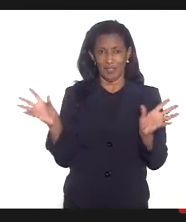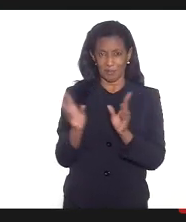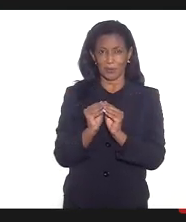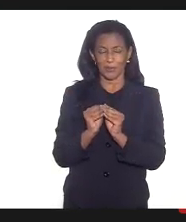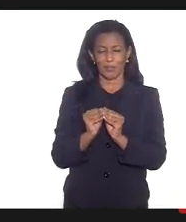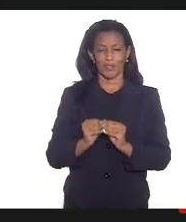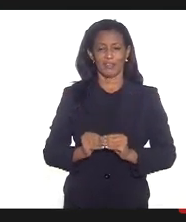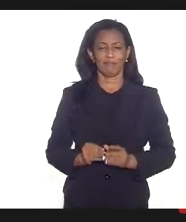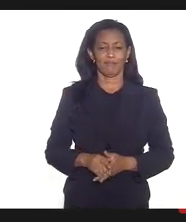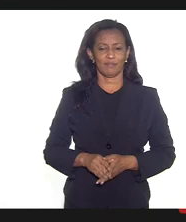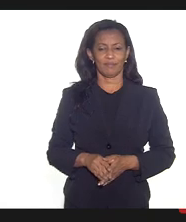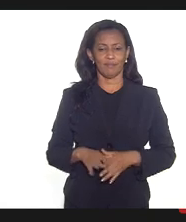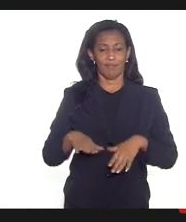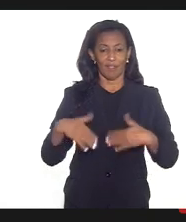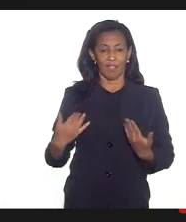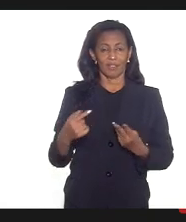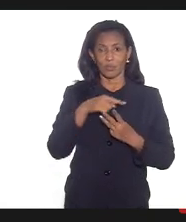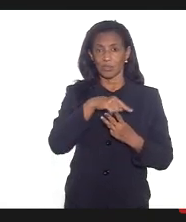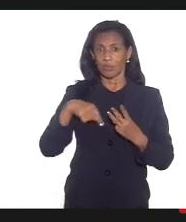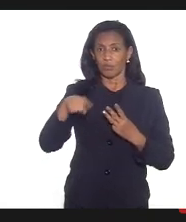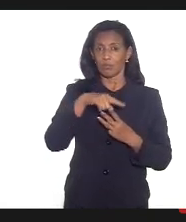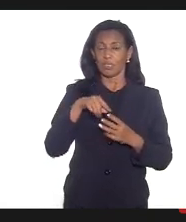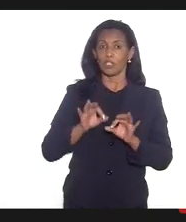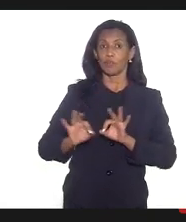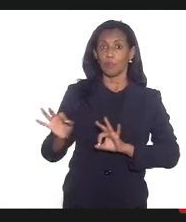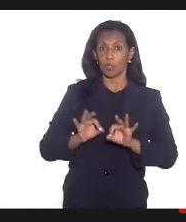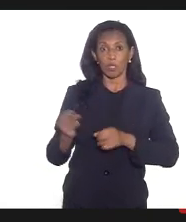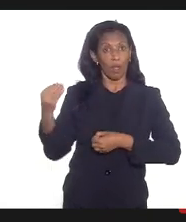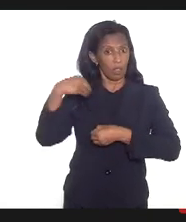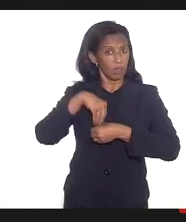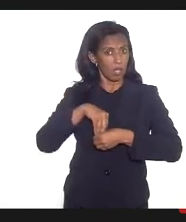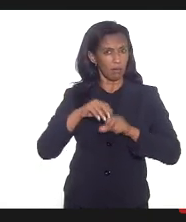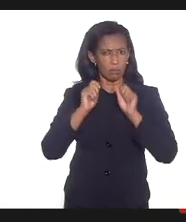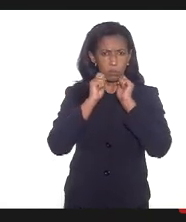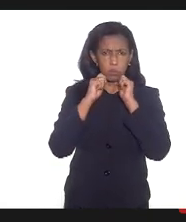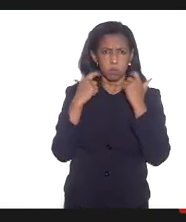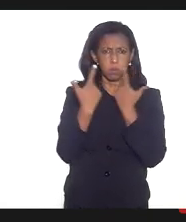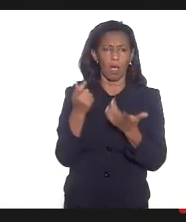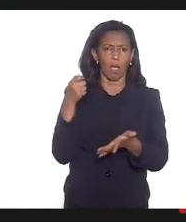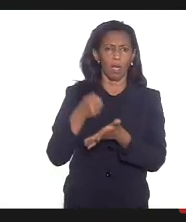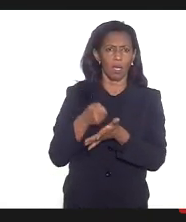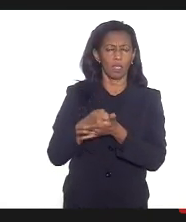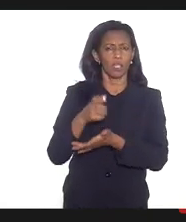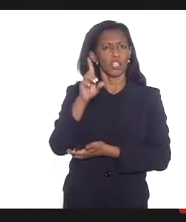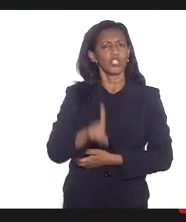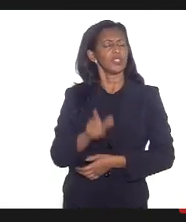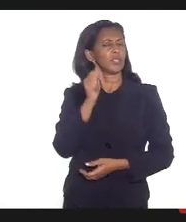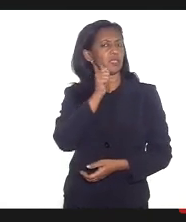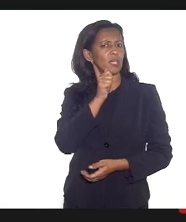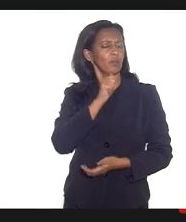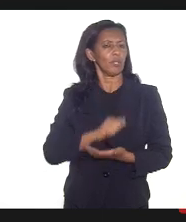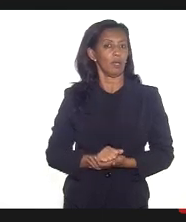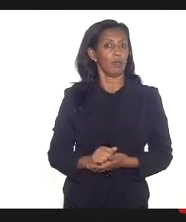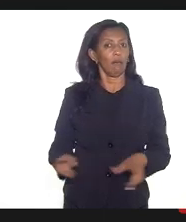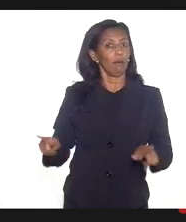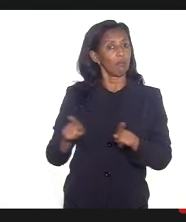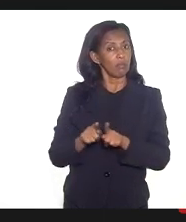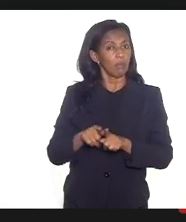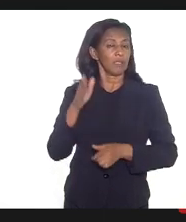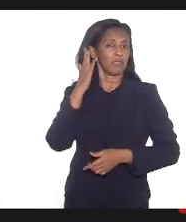cortar tão três projetos de lei tramitam na casa para garantir esse direito a mulher no